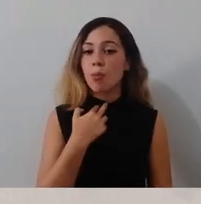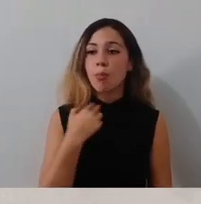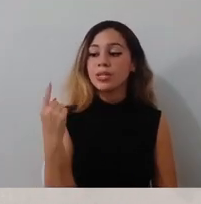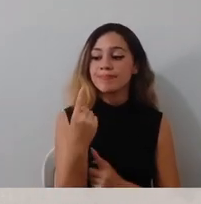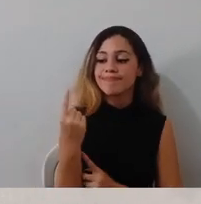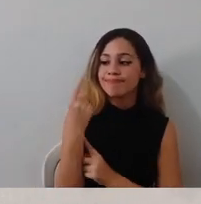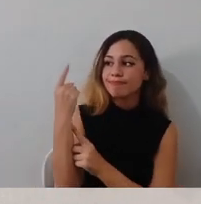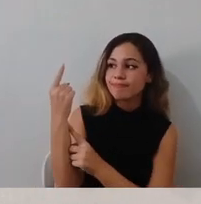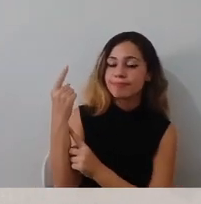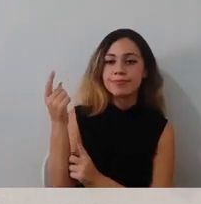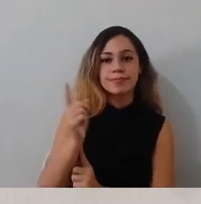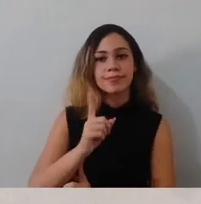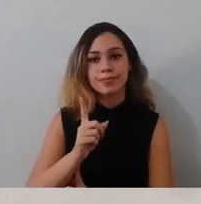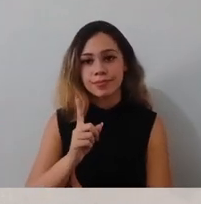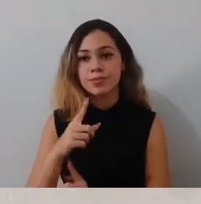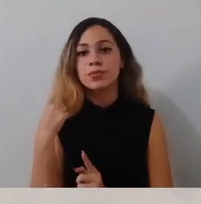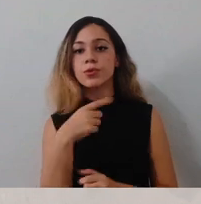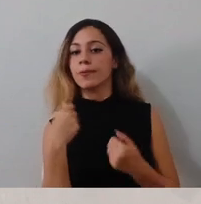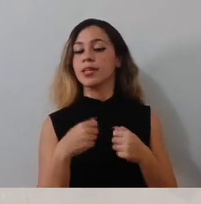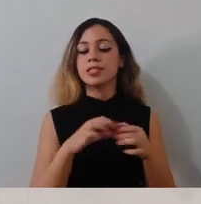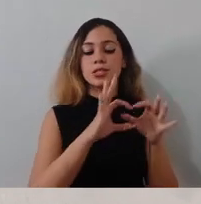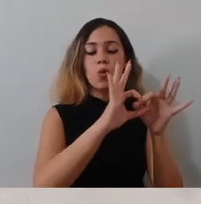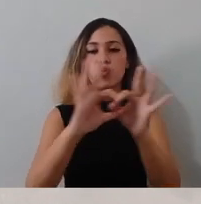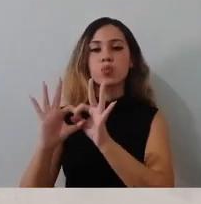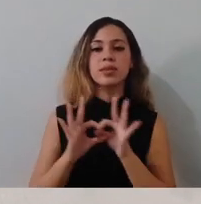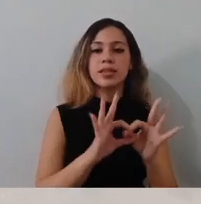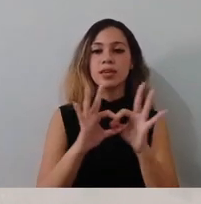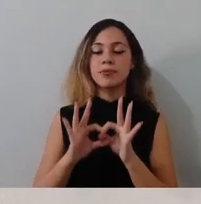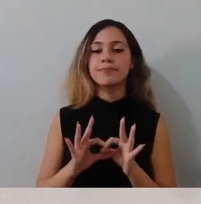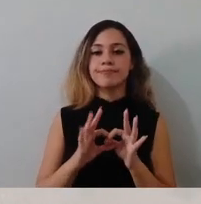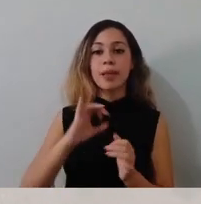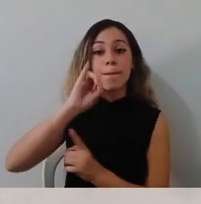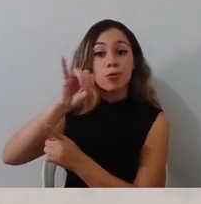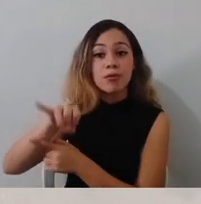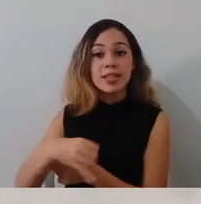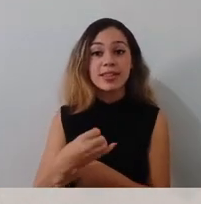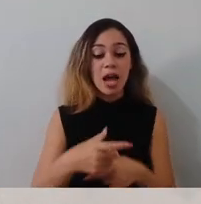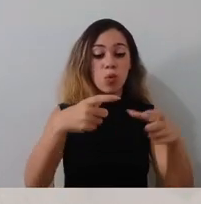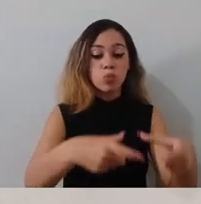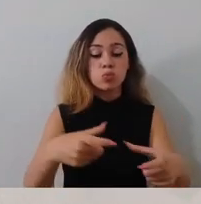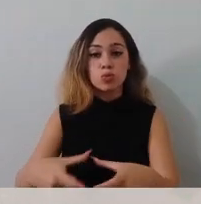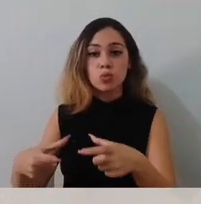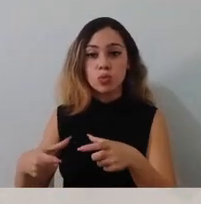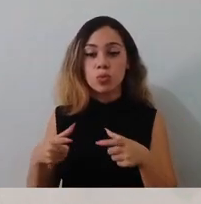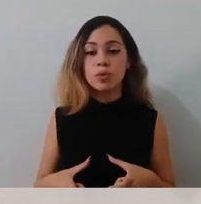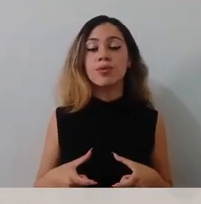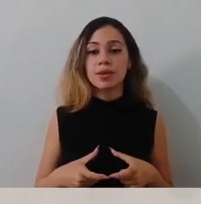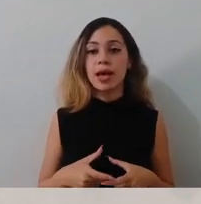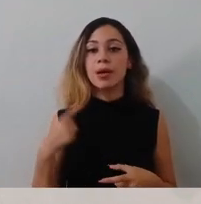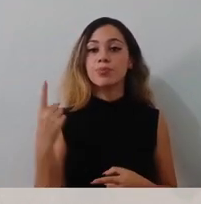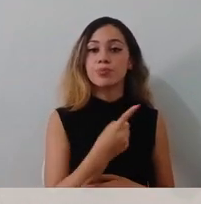sozinhos, né? Nós estamos unidos aqui. Vamos aproveitar esses espaços que estão sendo